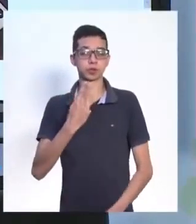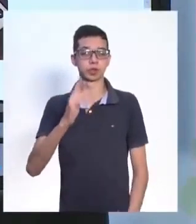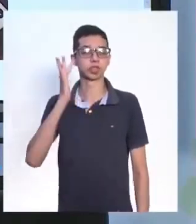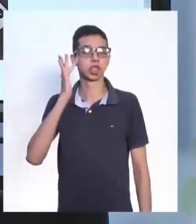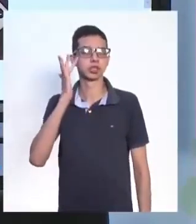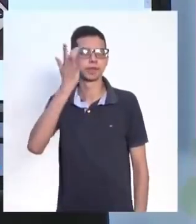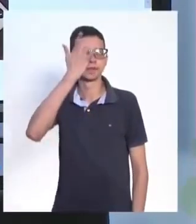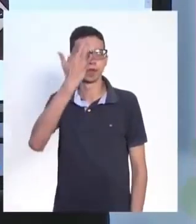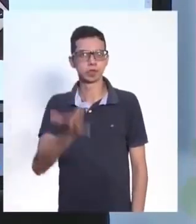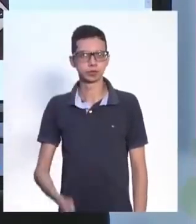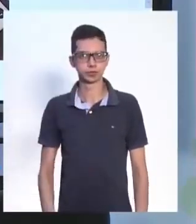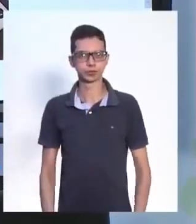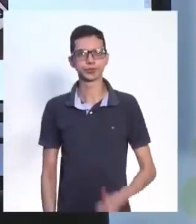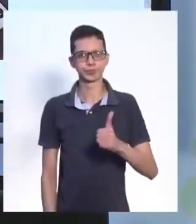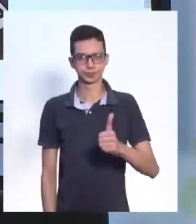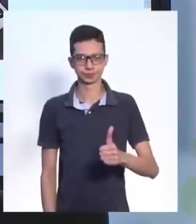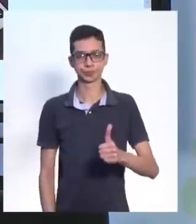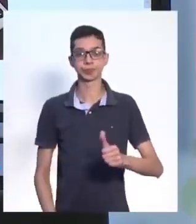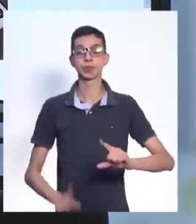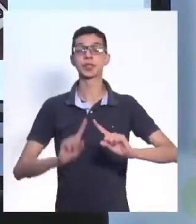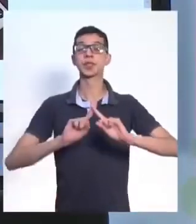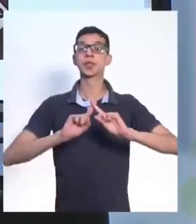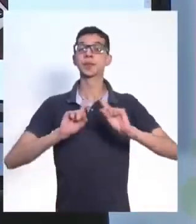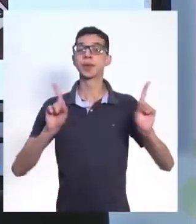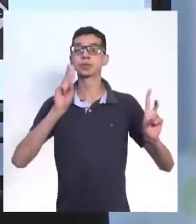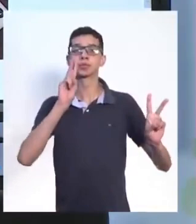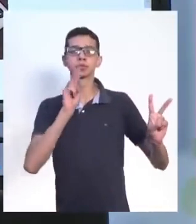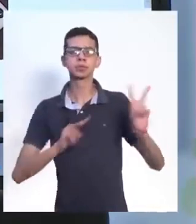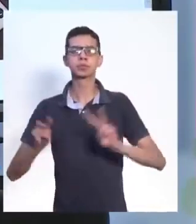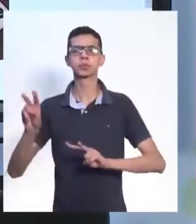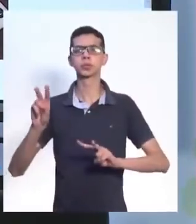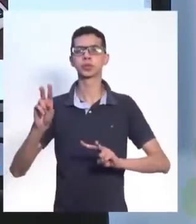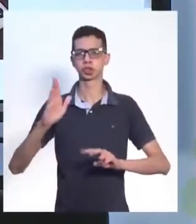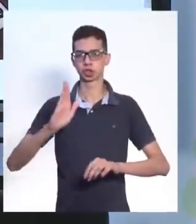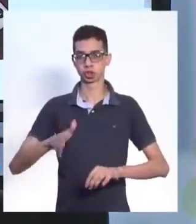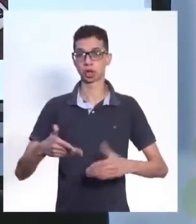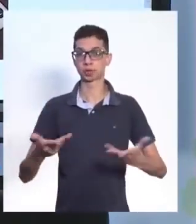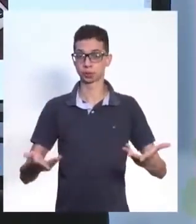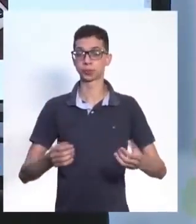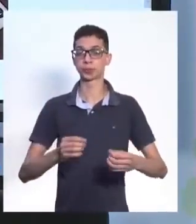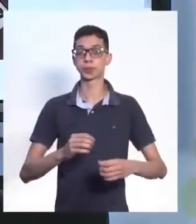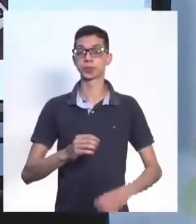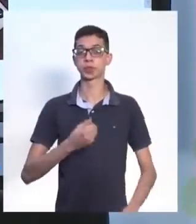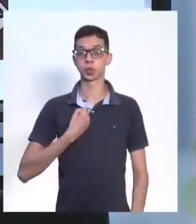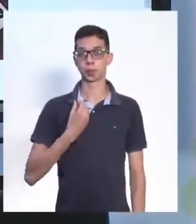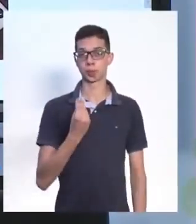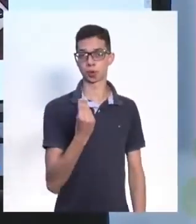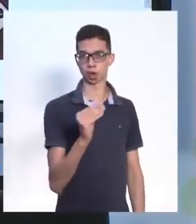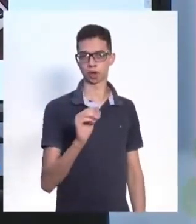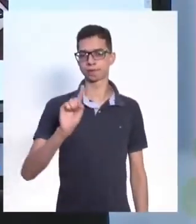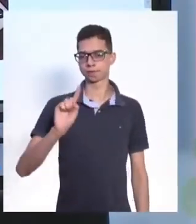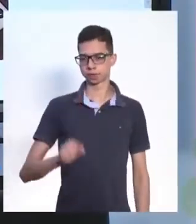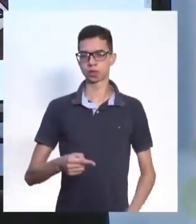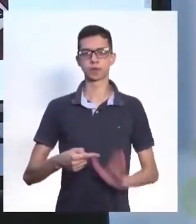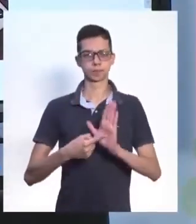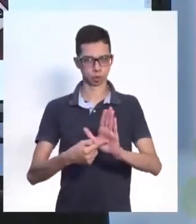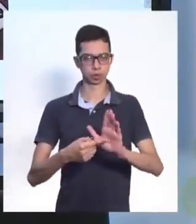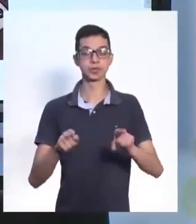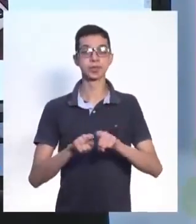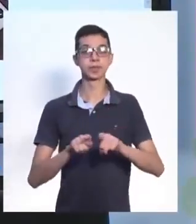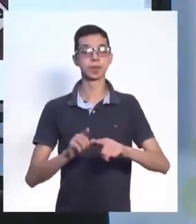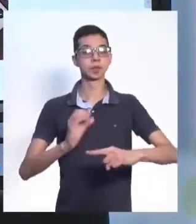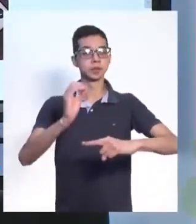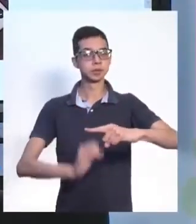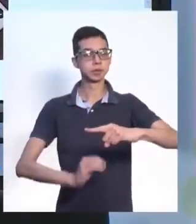vocês. Só que, olhando isso daqui, então eu representei o decimal e a fração de formas iguais. Vou